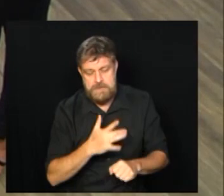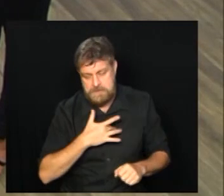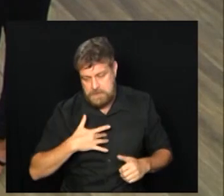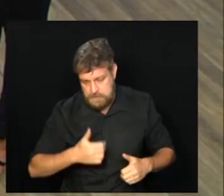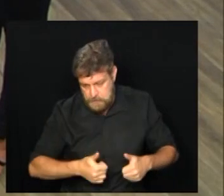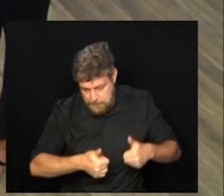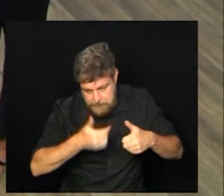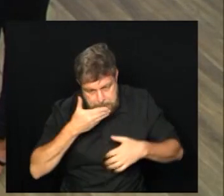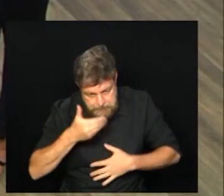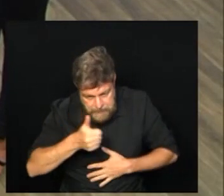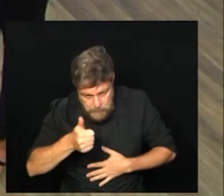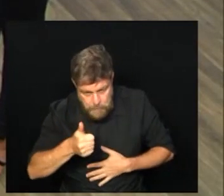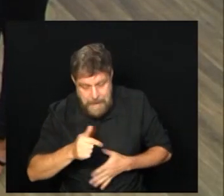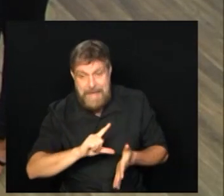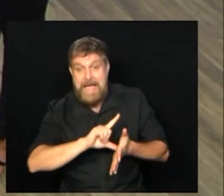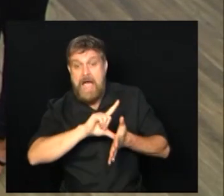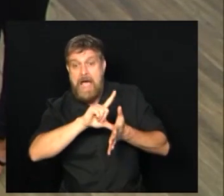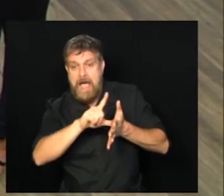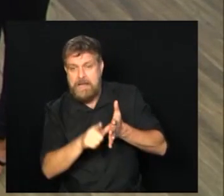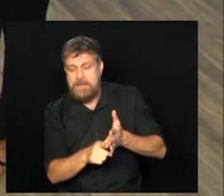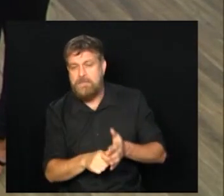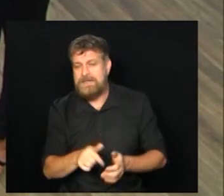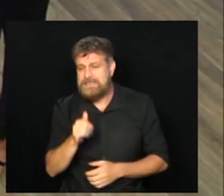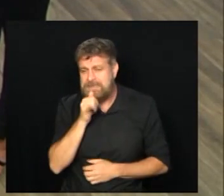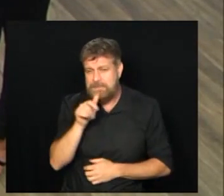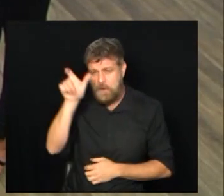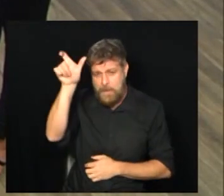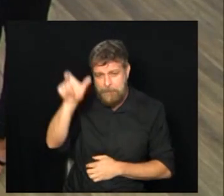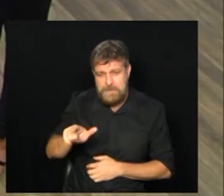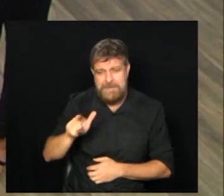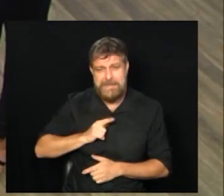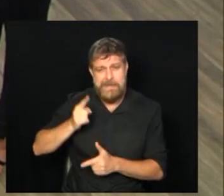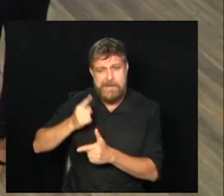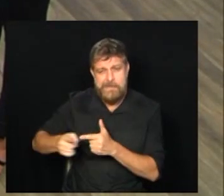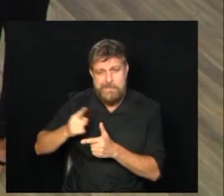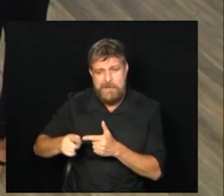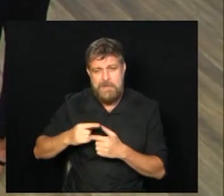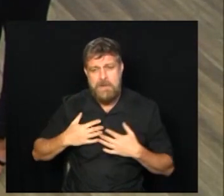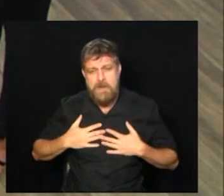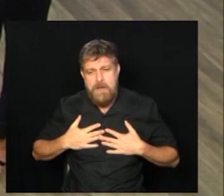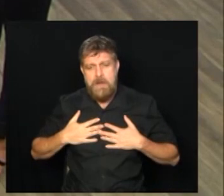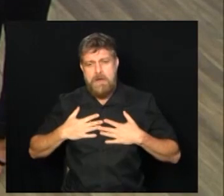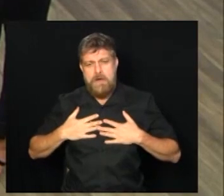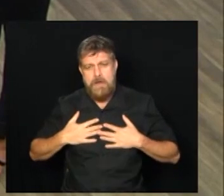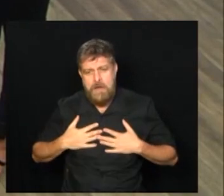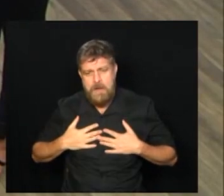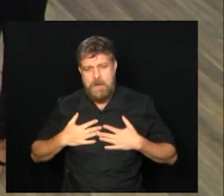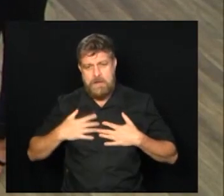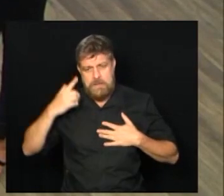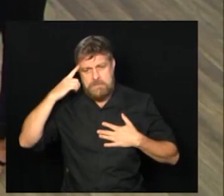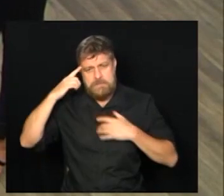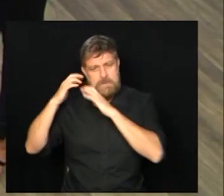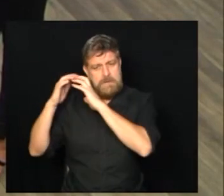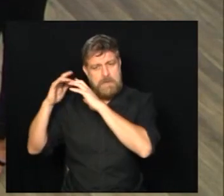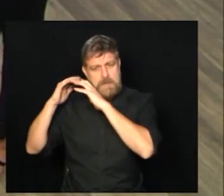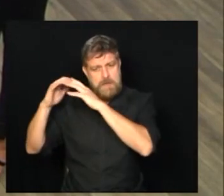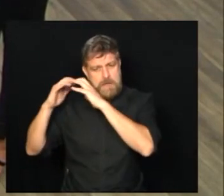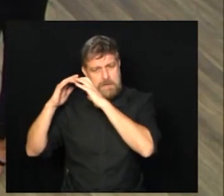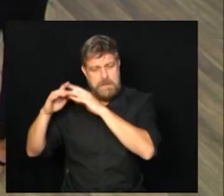de atendimento pós-sequela, por exemplo, com pessoas que ficaram com problemas pulmonares, neurológicos,